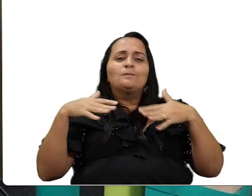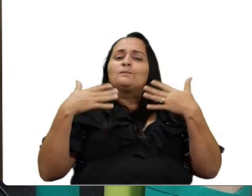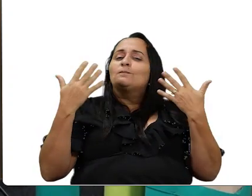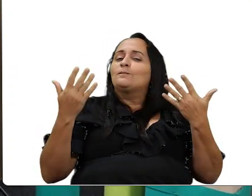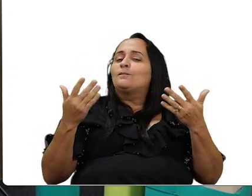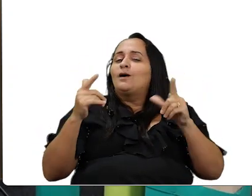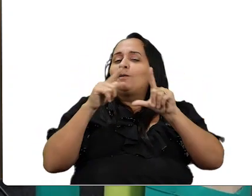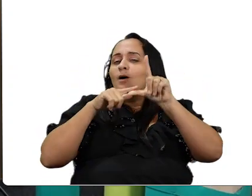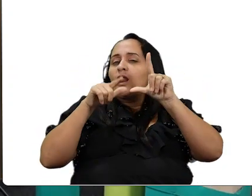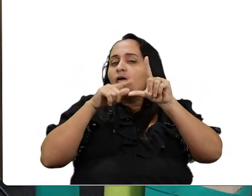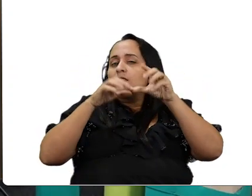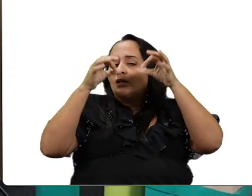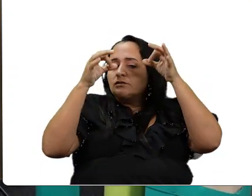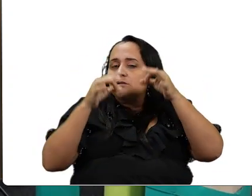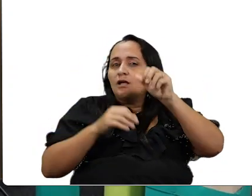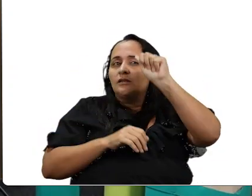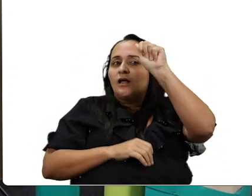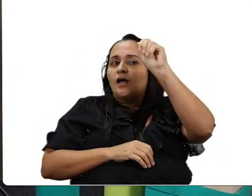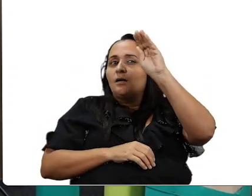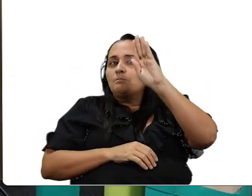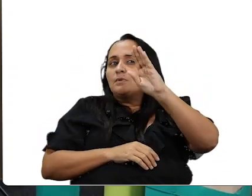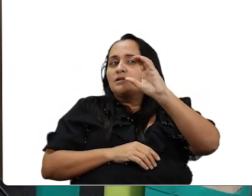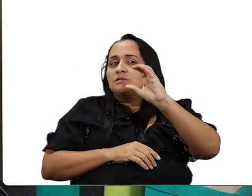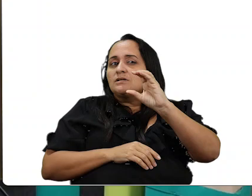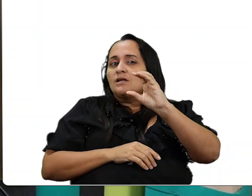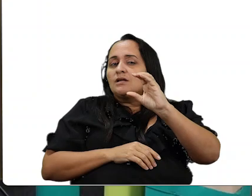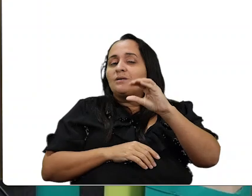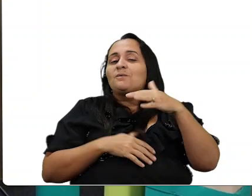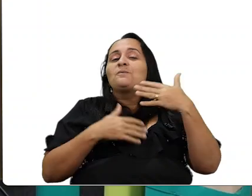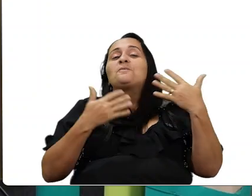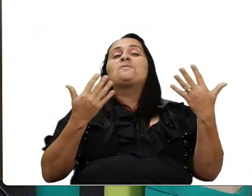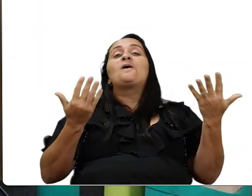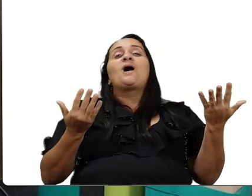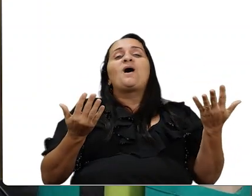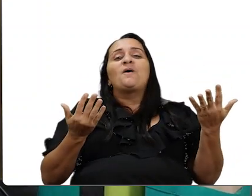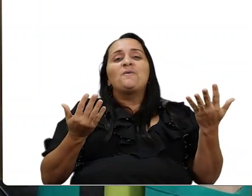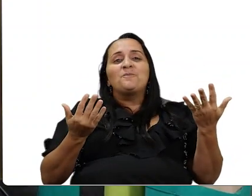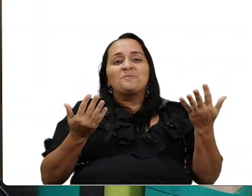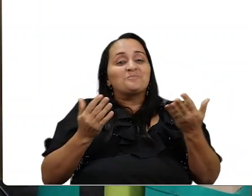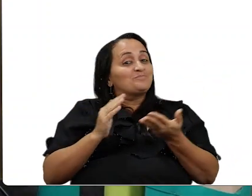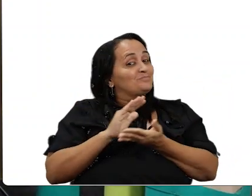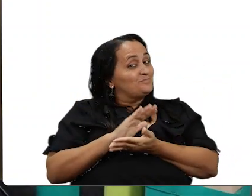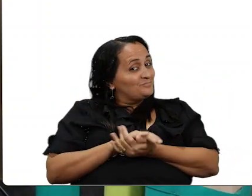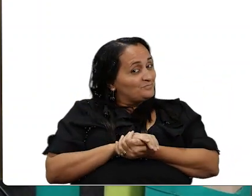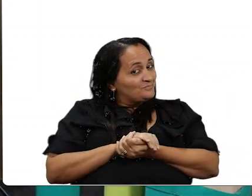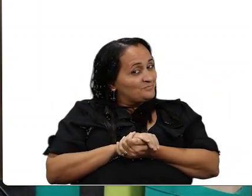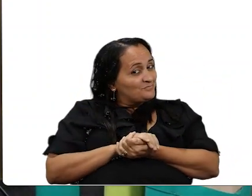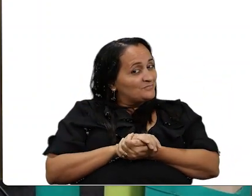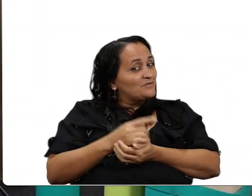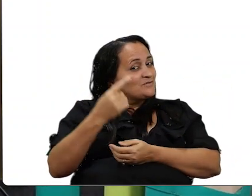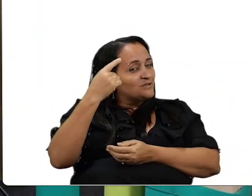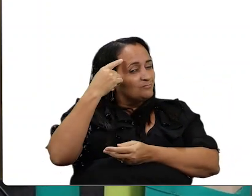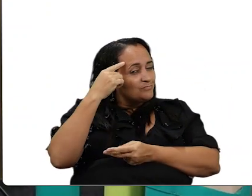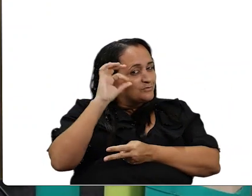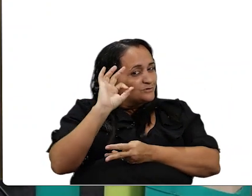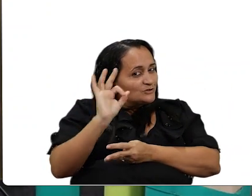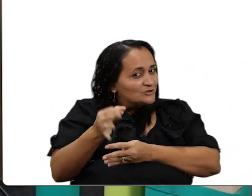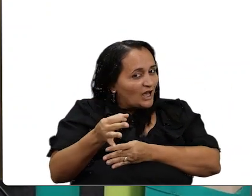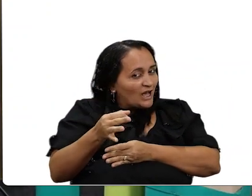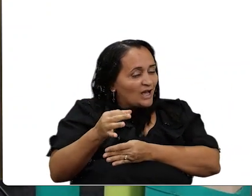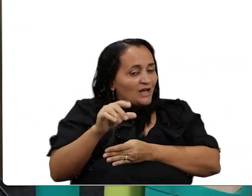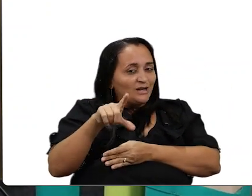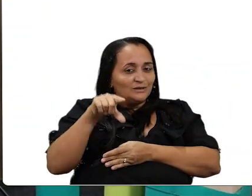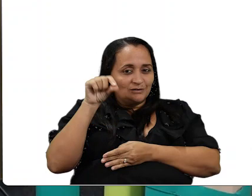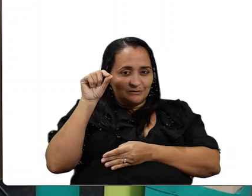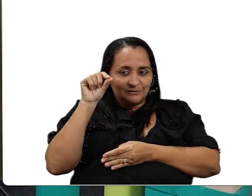que você acha que está a resposta. A, B ou C. Já anotou? Bem.